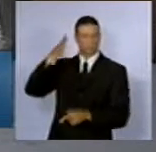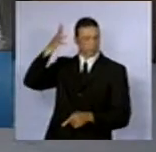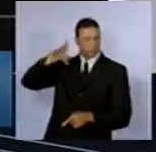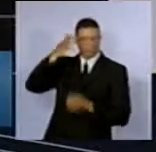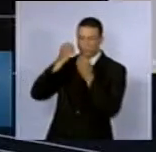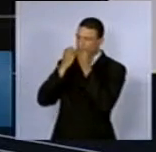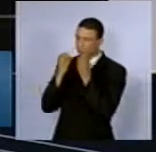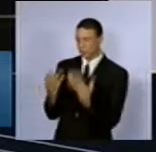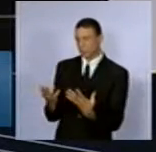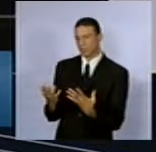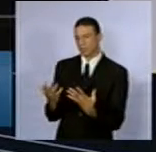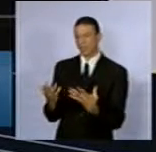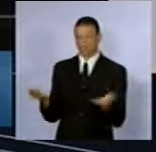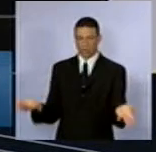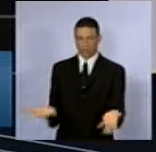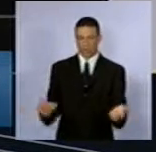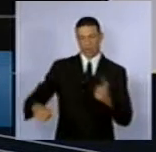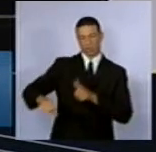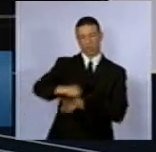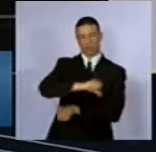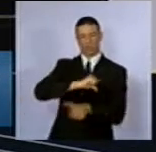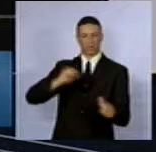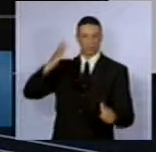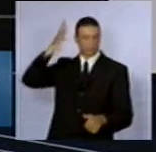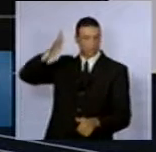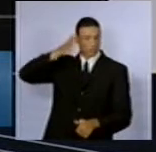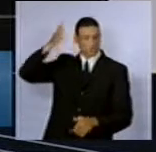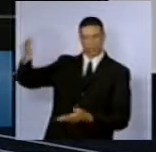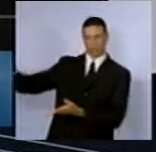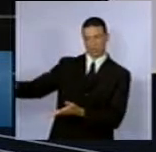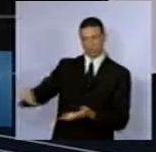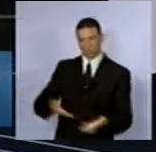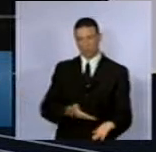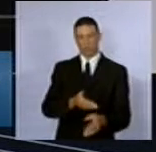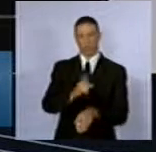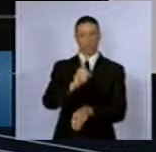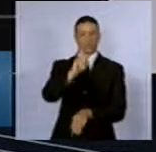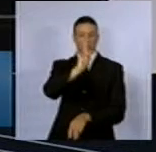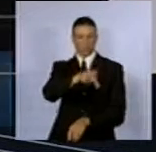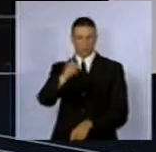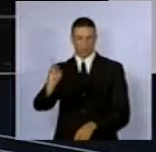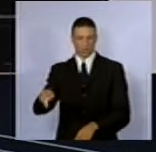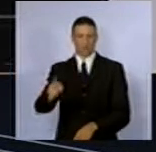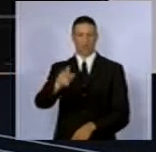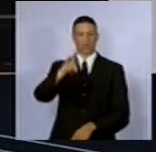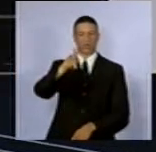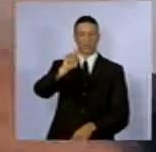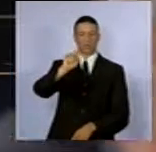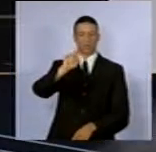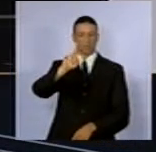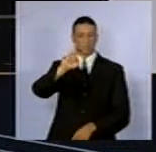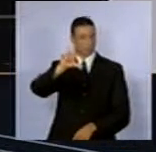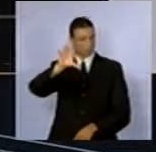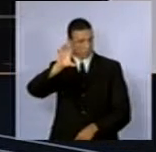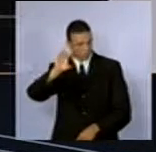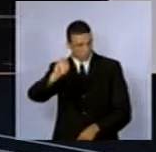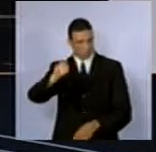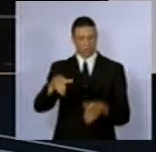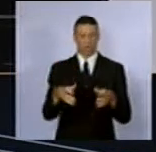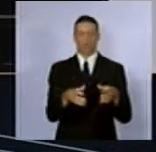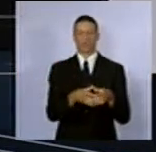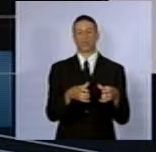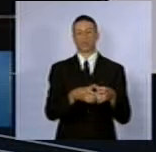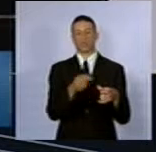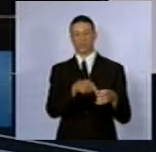exposição e ouviremos agora a exposição do Dr. Paulo Vecchia, ex-presidente da Comissão de